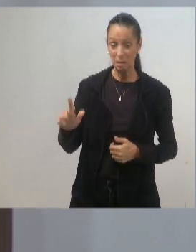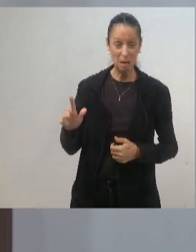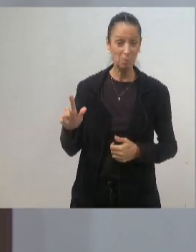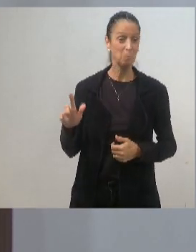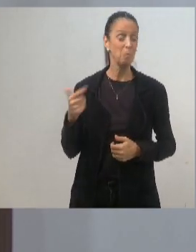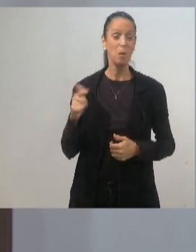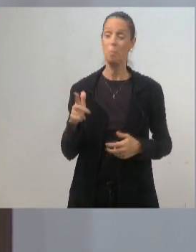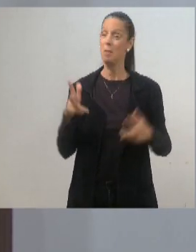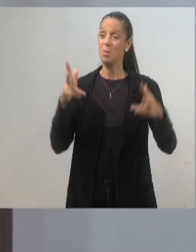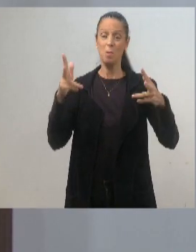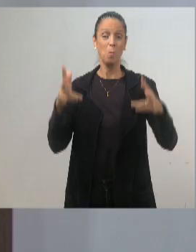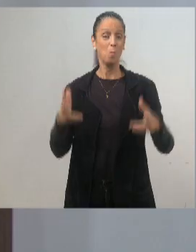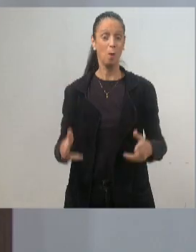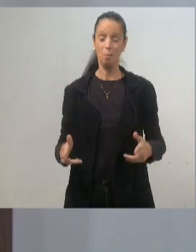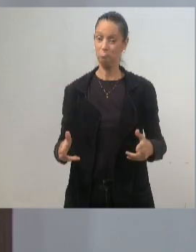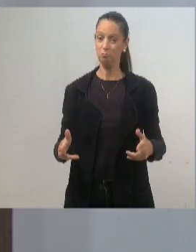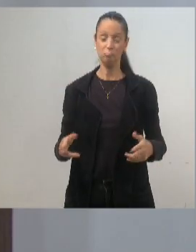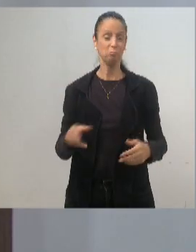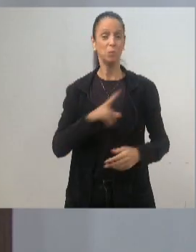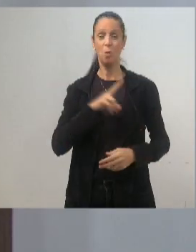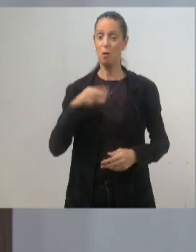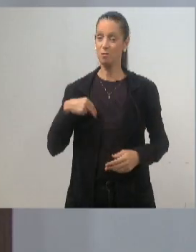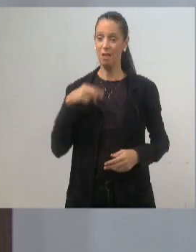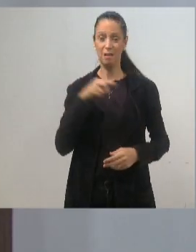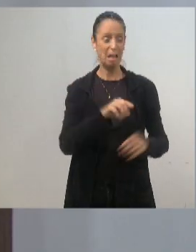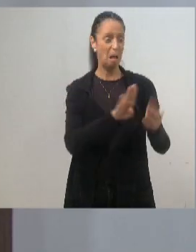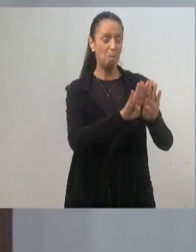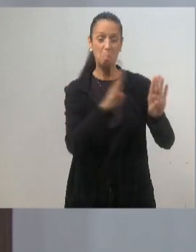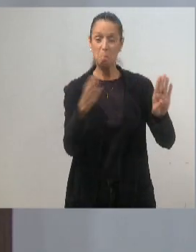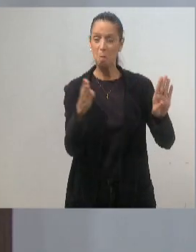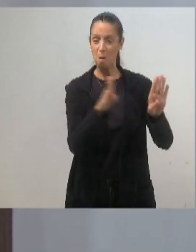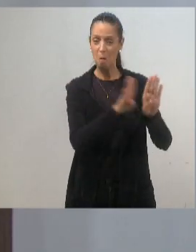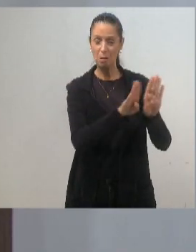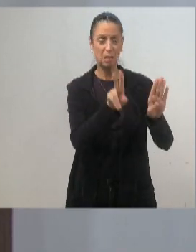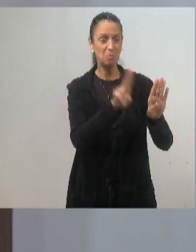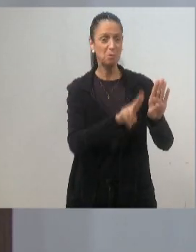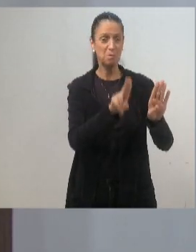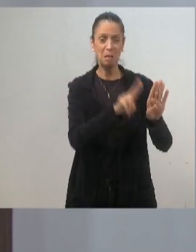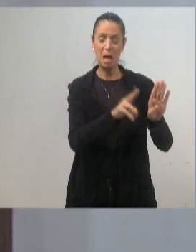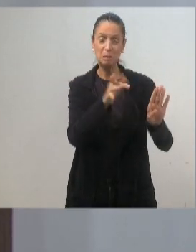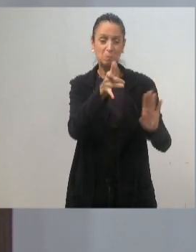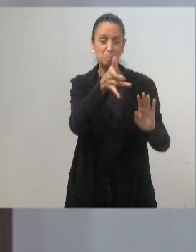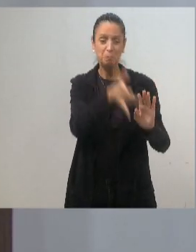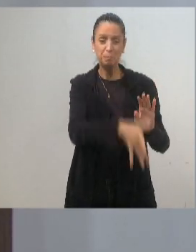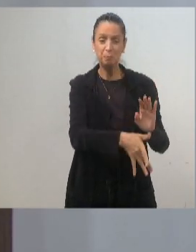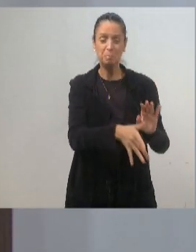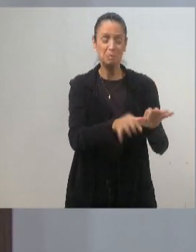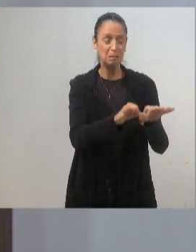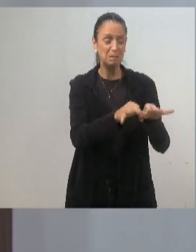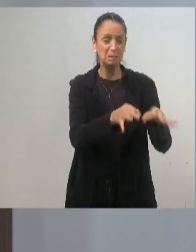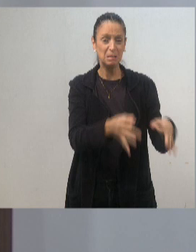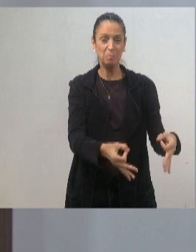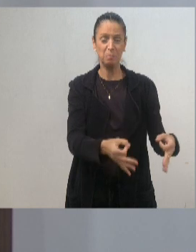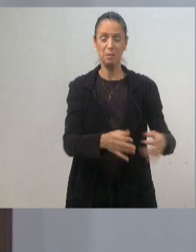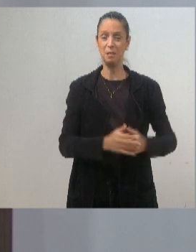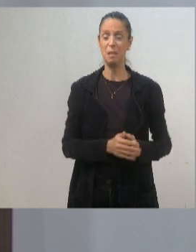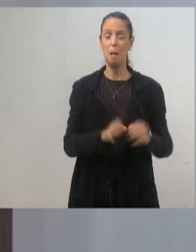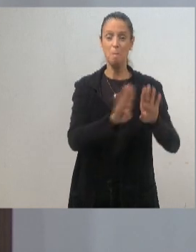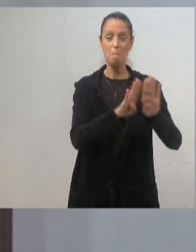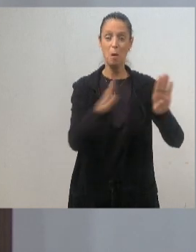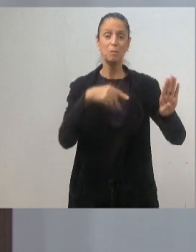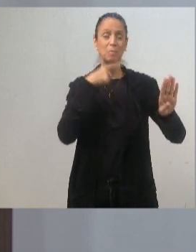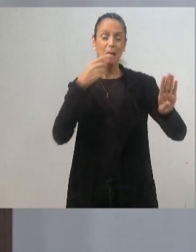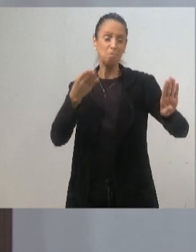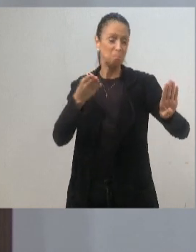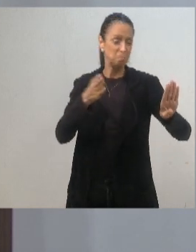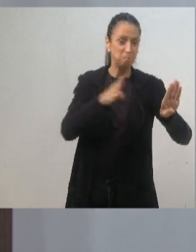tenha portas de qualidade inferior àquelas que foram instaladas nesse educandário. É lamentável, portas que não se fecham, portas